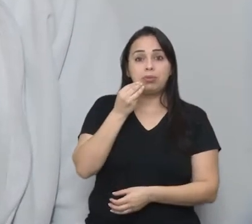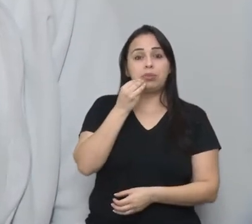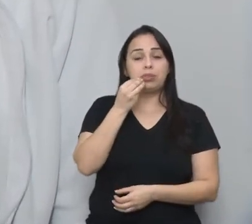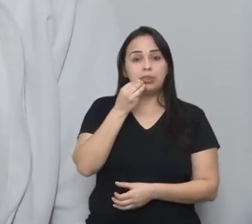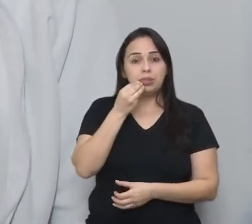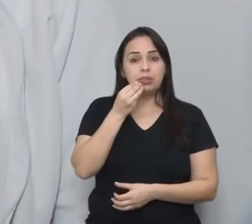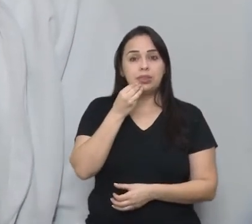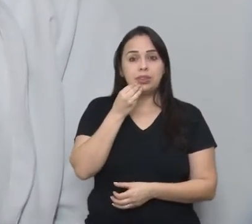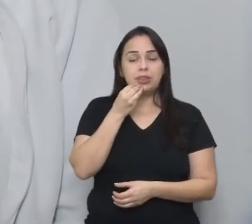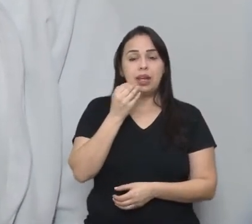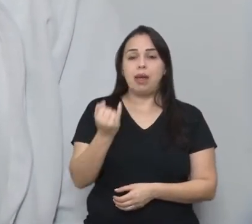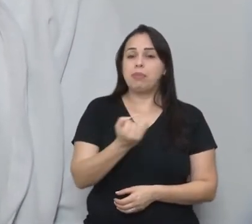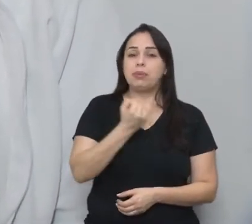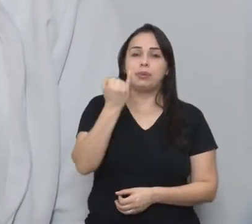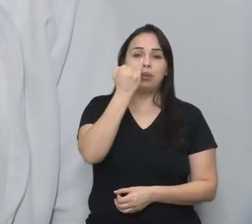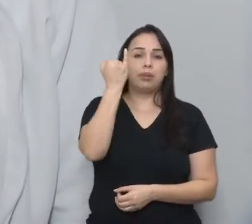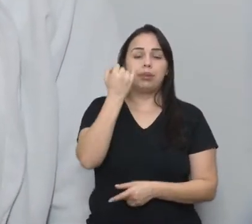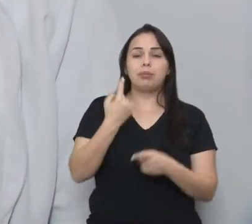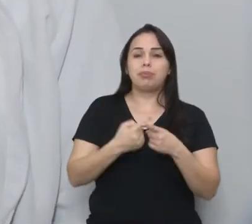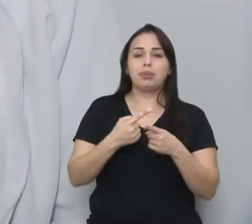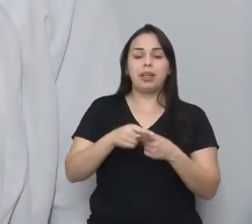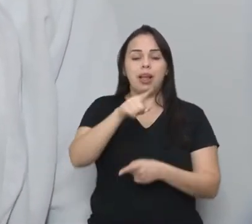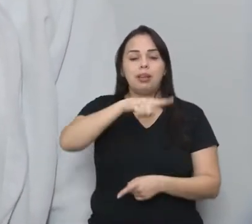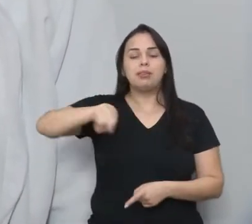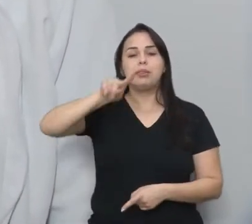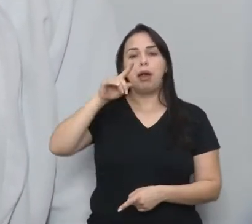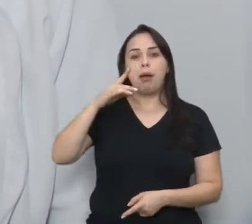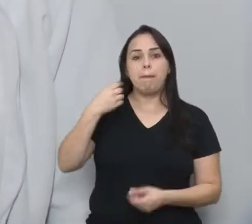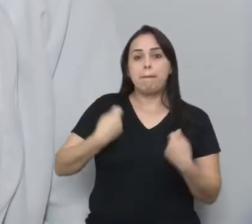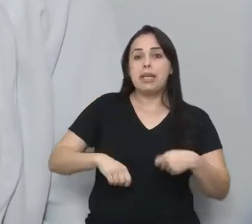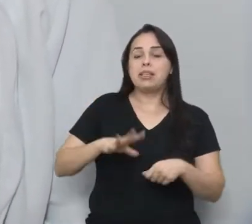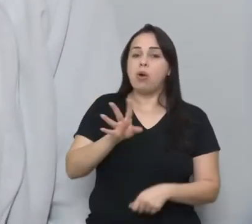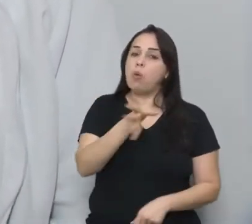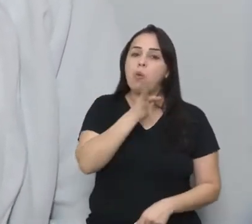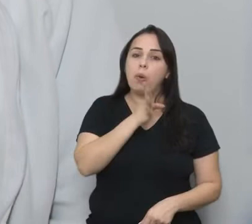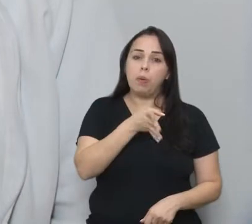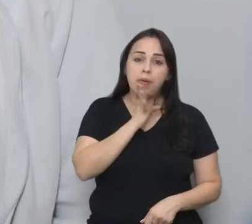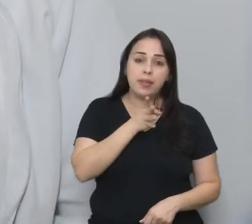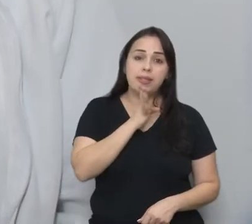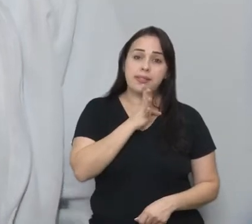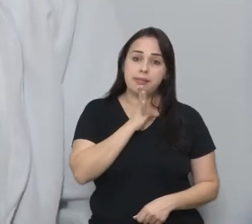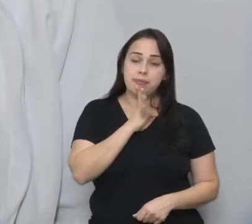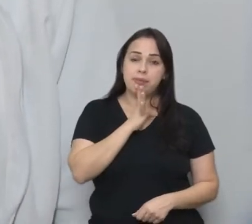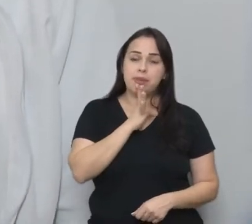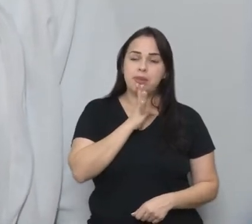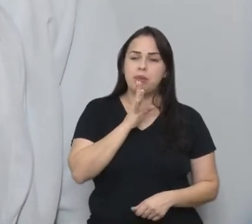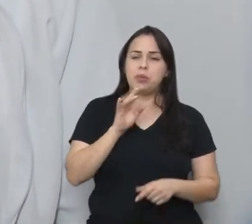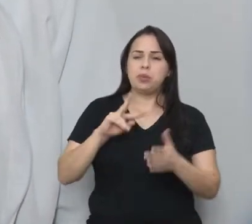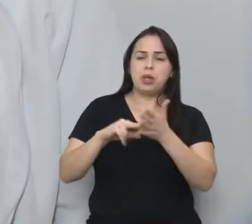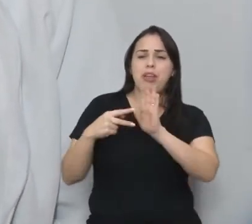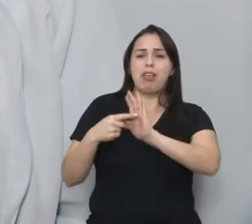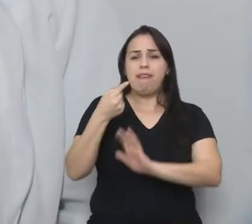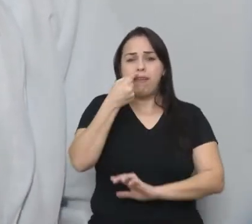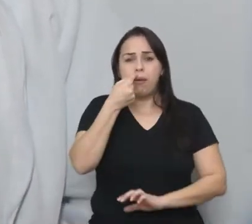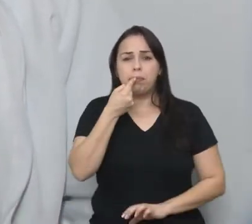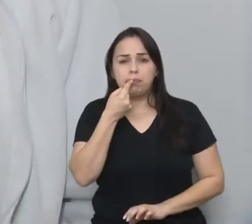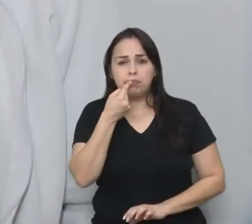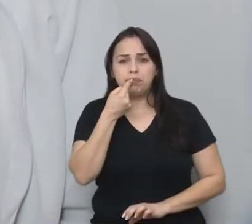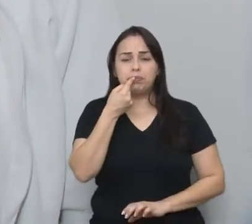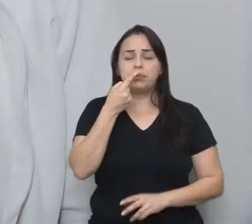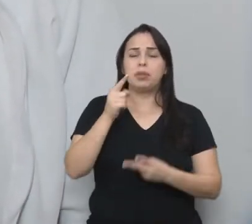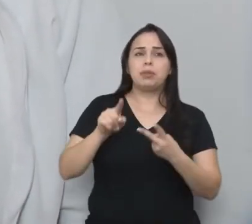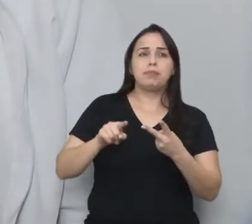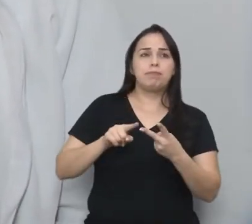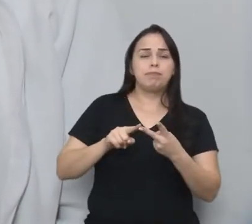é importante porque as pessoas precisam conhecer, né, o que é a fissura, o que